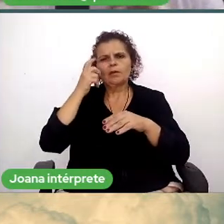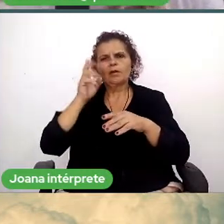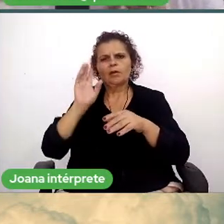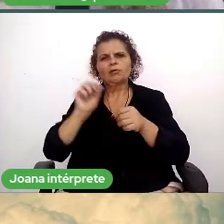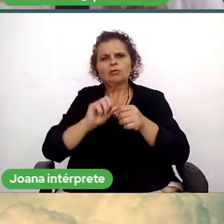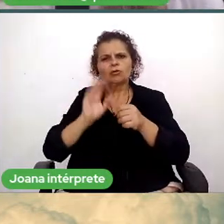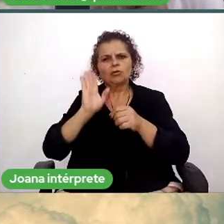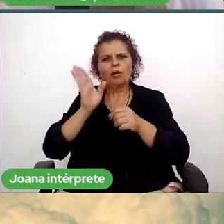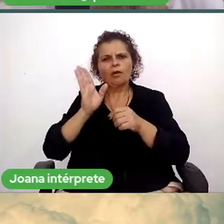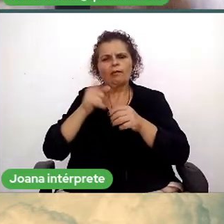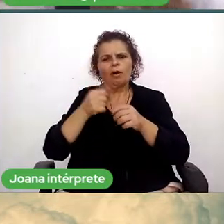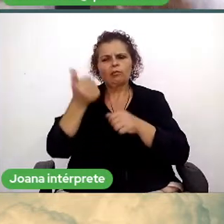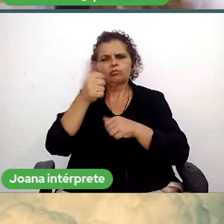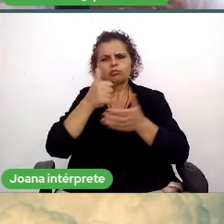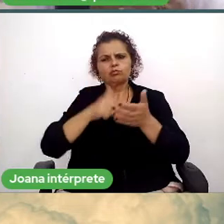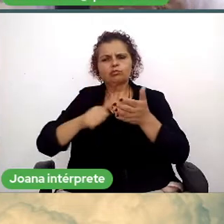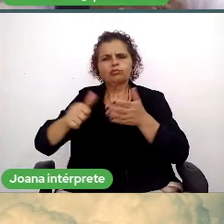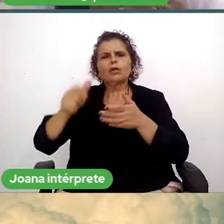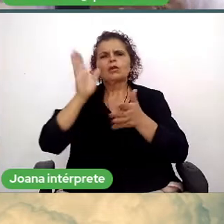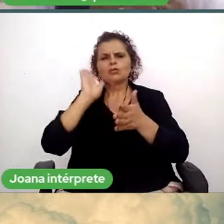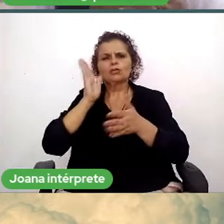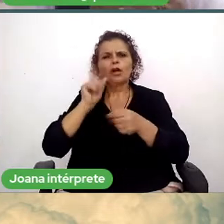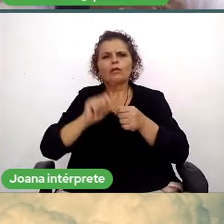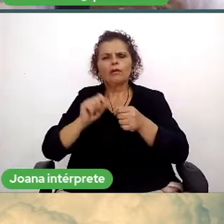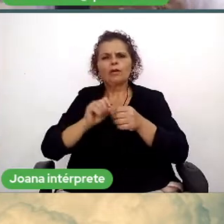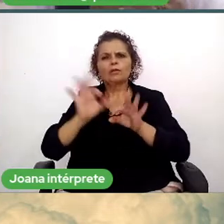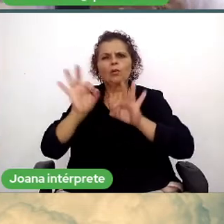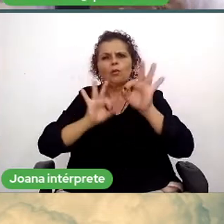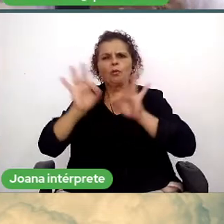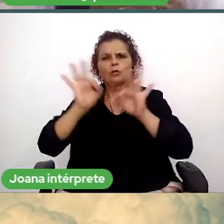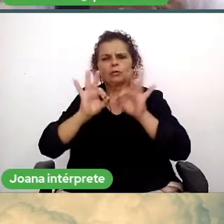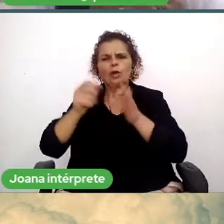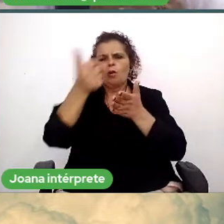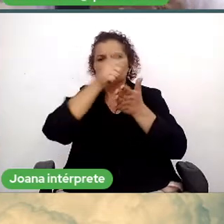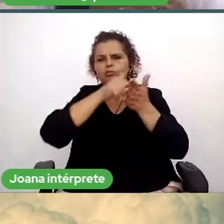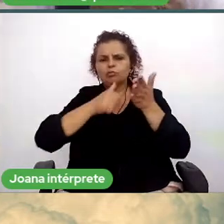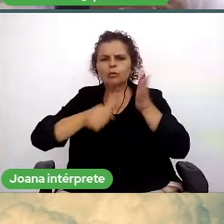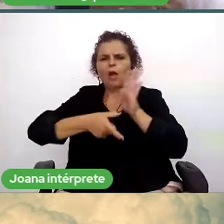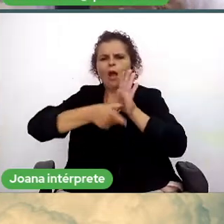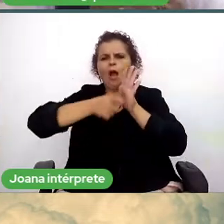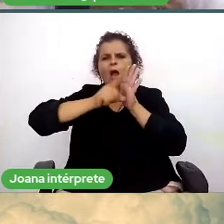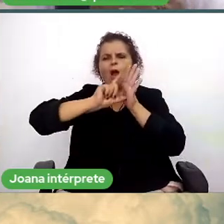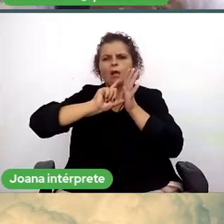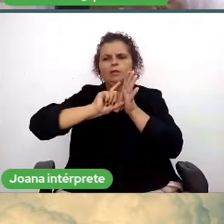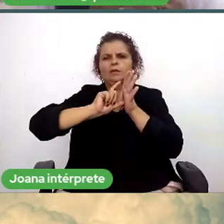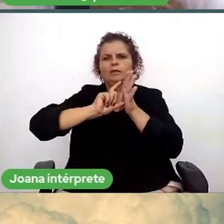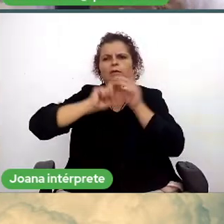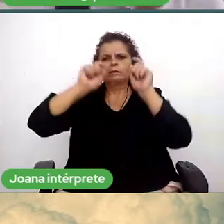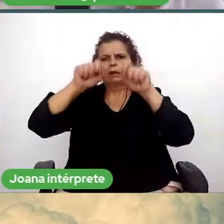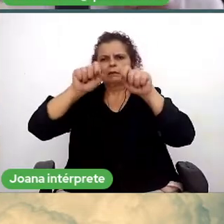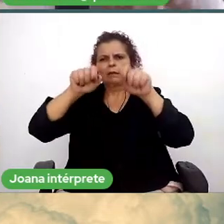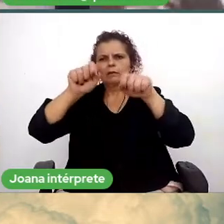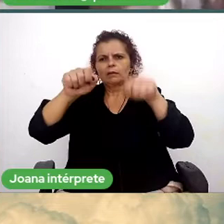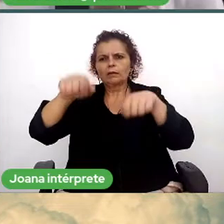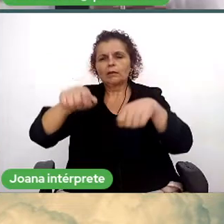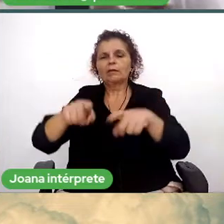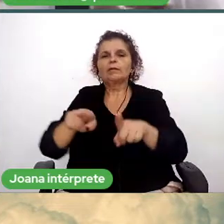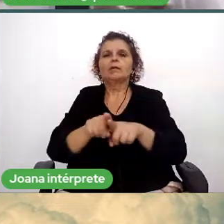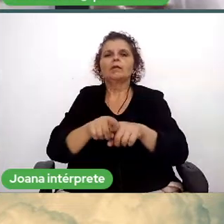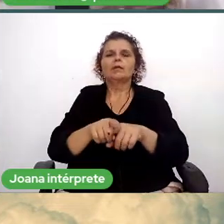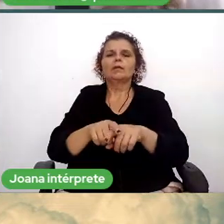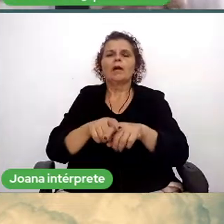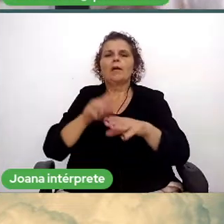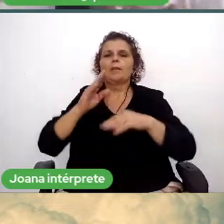Eu já, no meu projeto, a gente já antecipa o máximo que é possível, né, as atividades